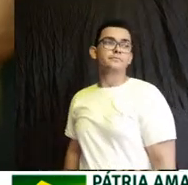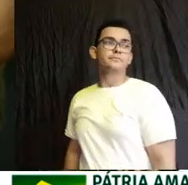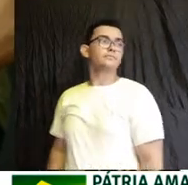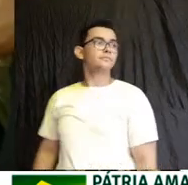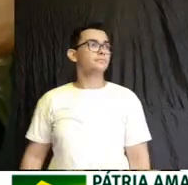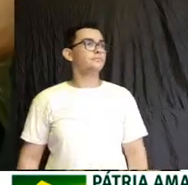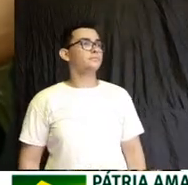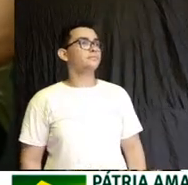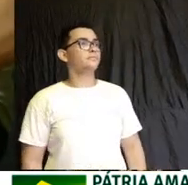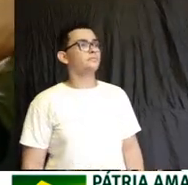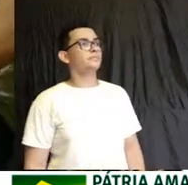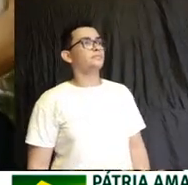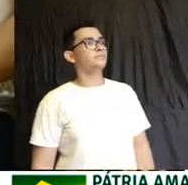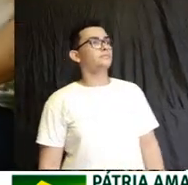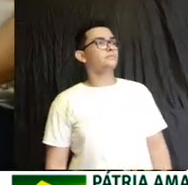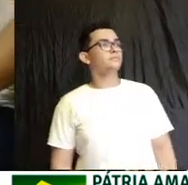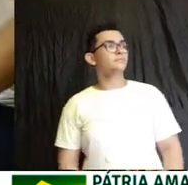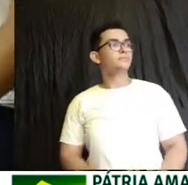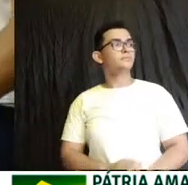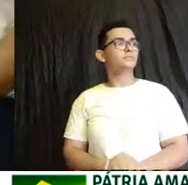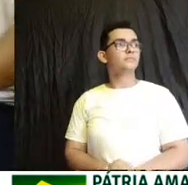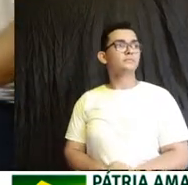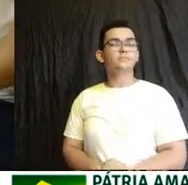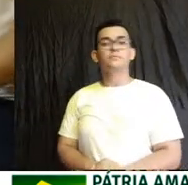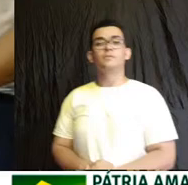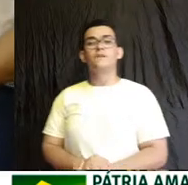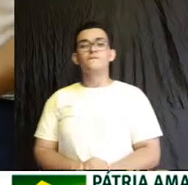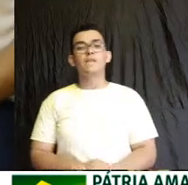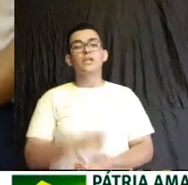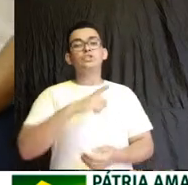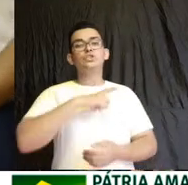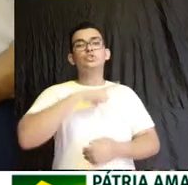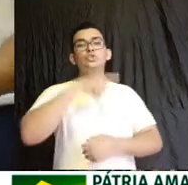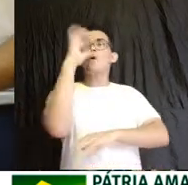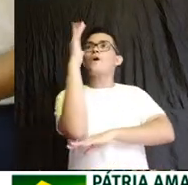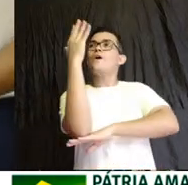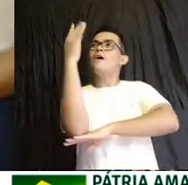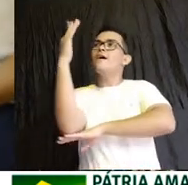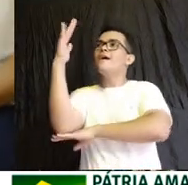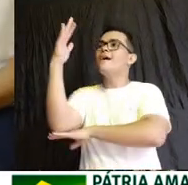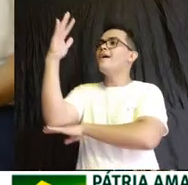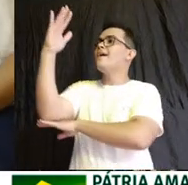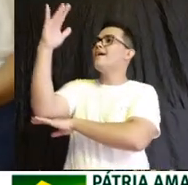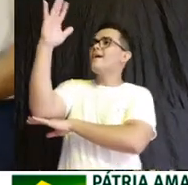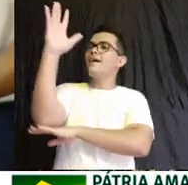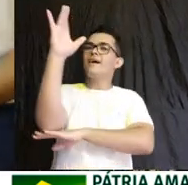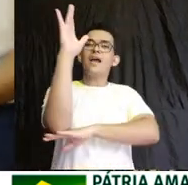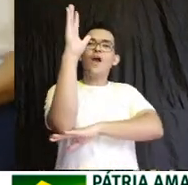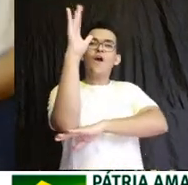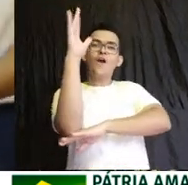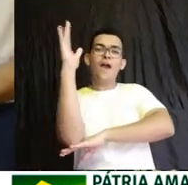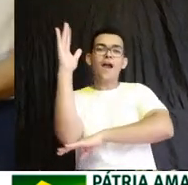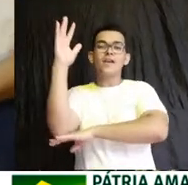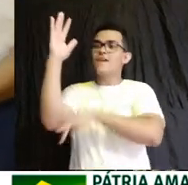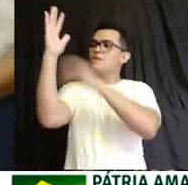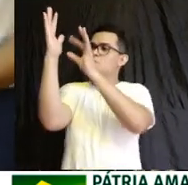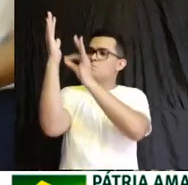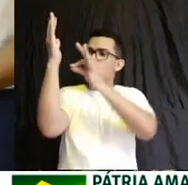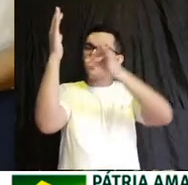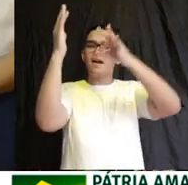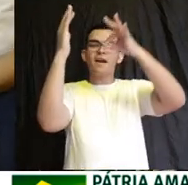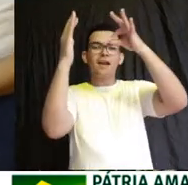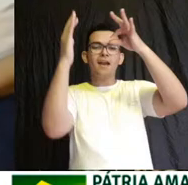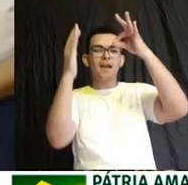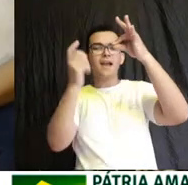Da manga rosa, quero um gosto sul. Melão maduro, sapote, juá. Jaboticaba,